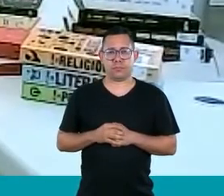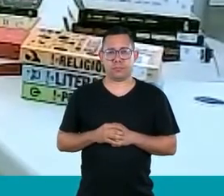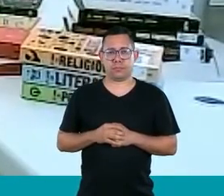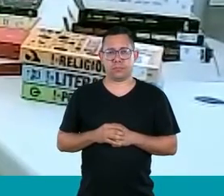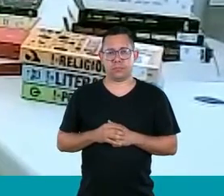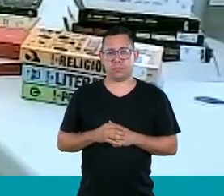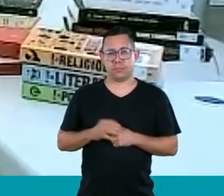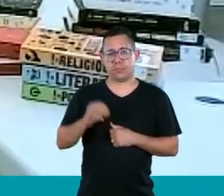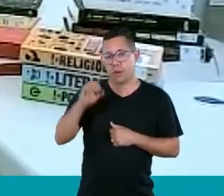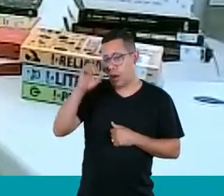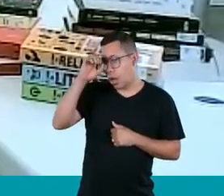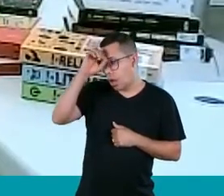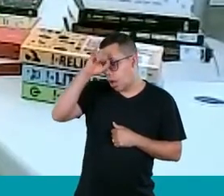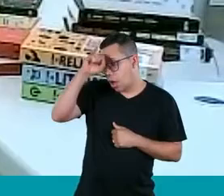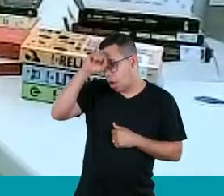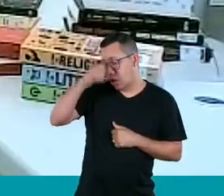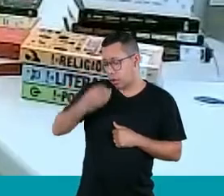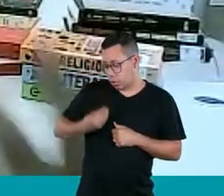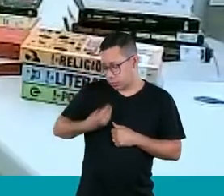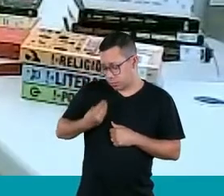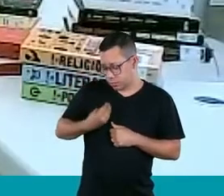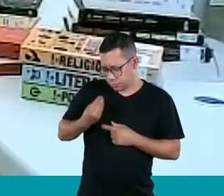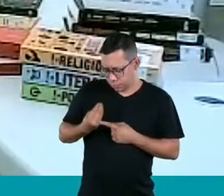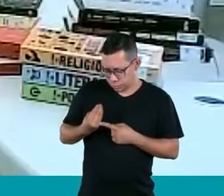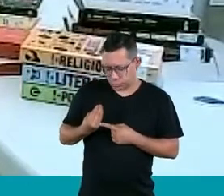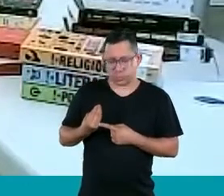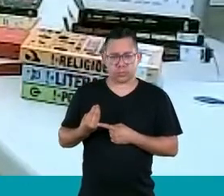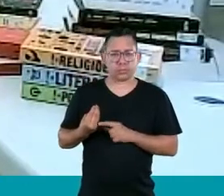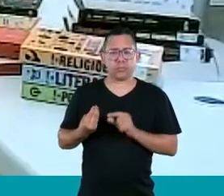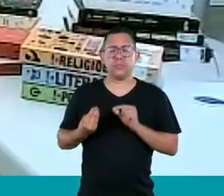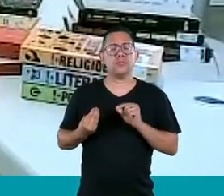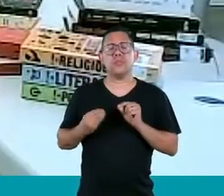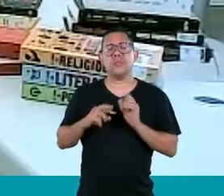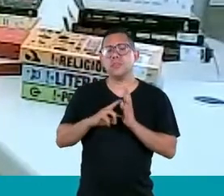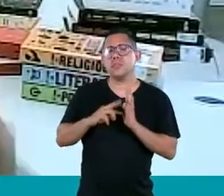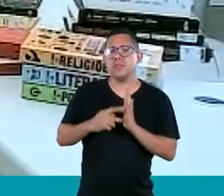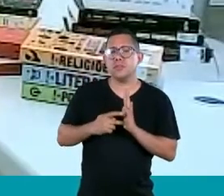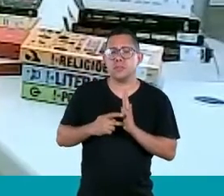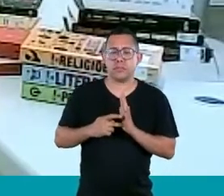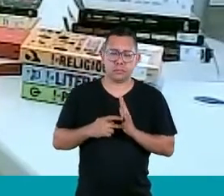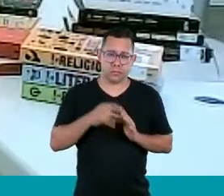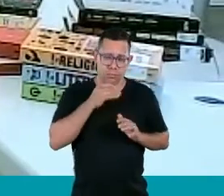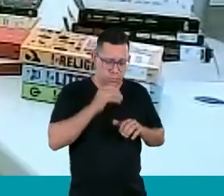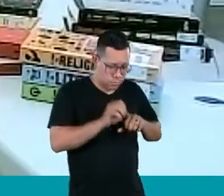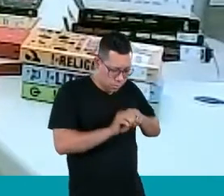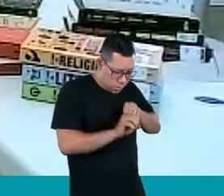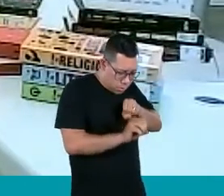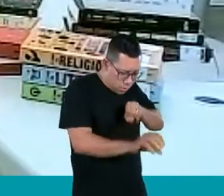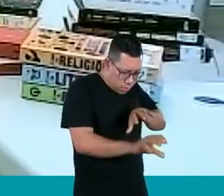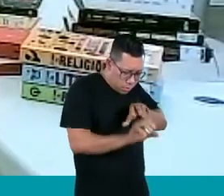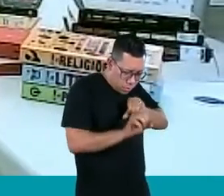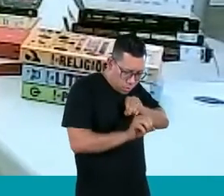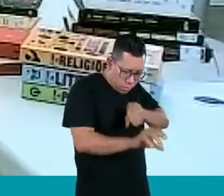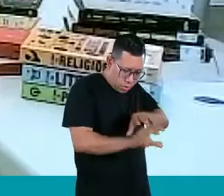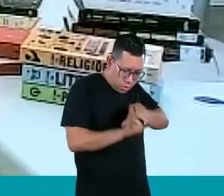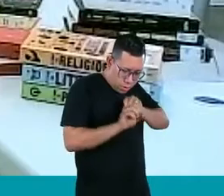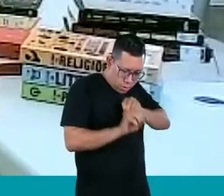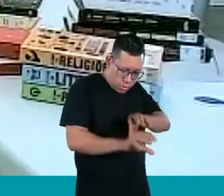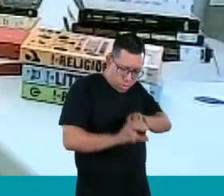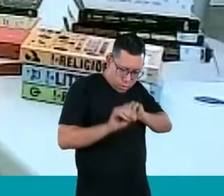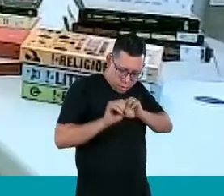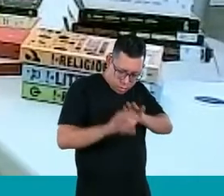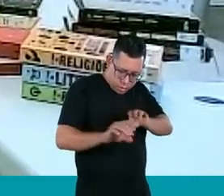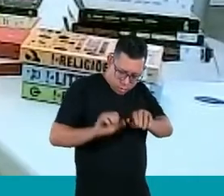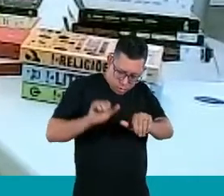argumenta que a educação trata-se de transportar as informações em conhecimento e de transformar o conhecimento